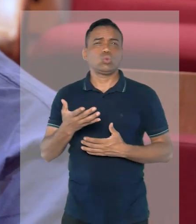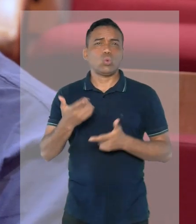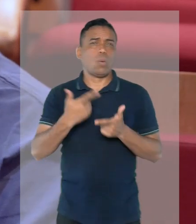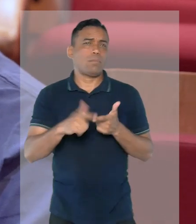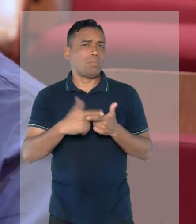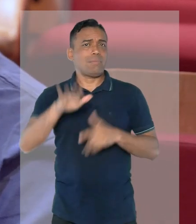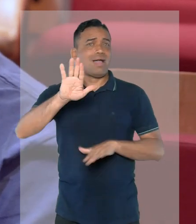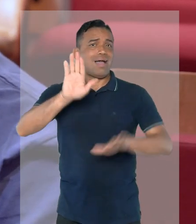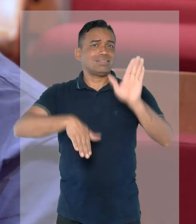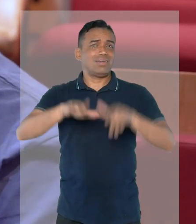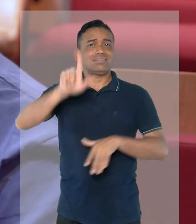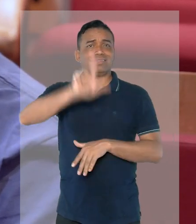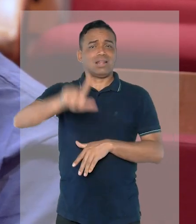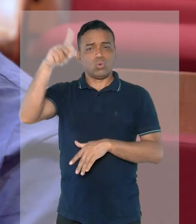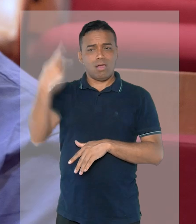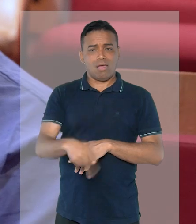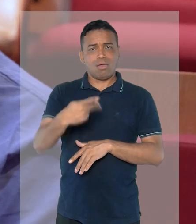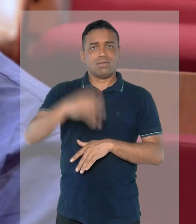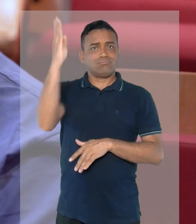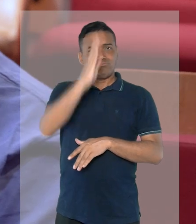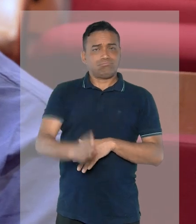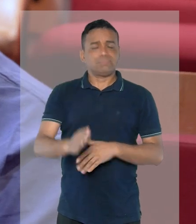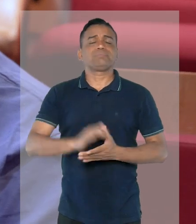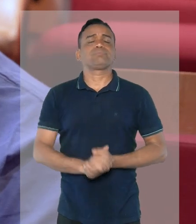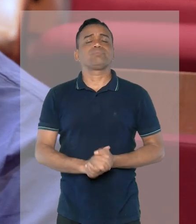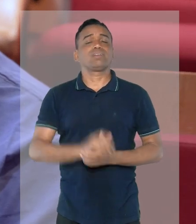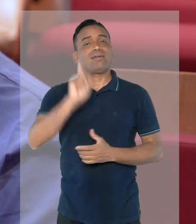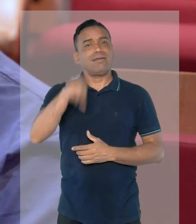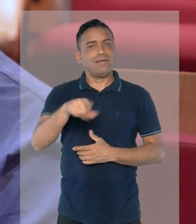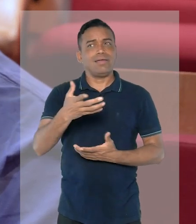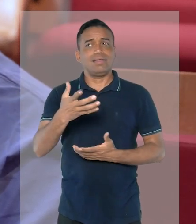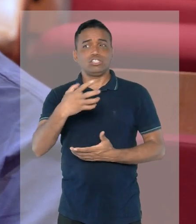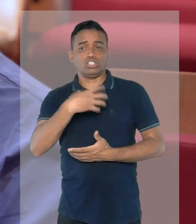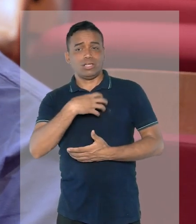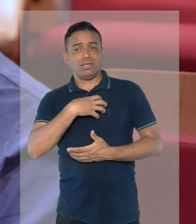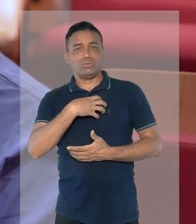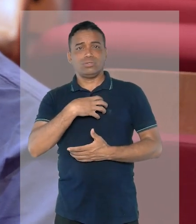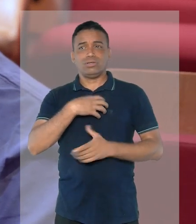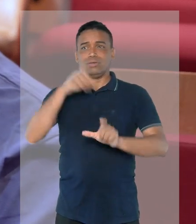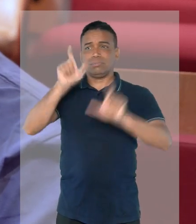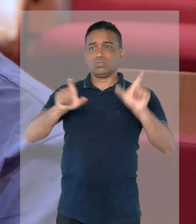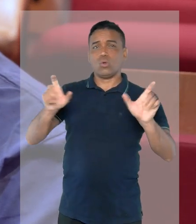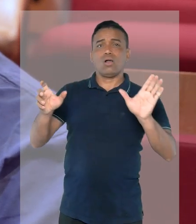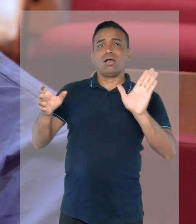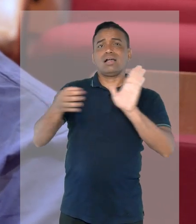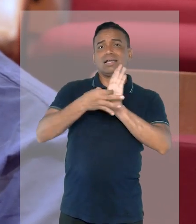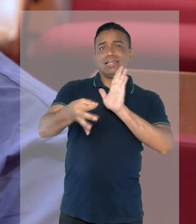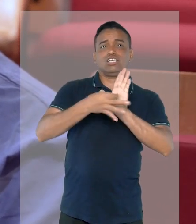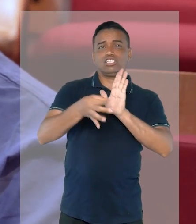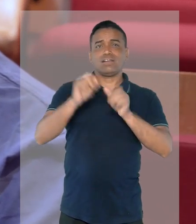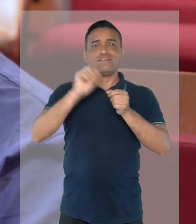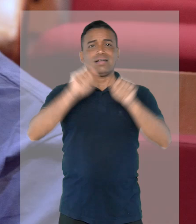dos problemas, às vezes, da literatura brasileira é que, ou do modo como a crítica constrói a imagem da literatura brasileira,